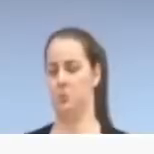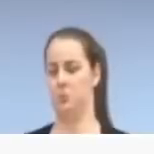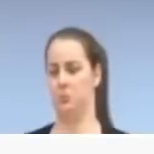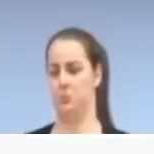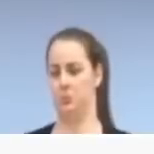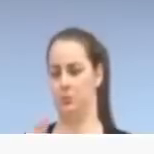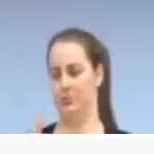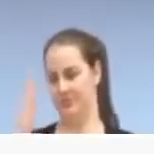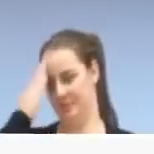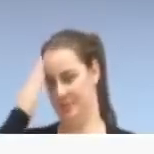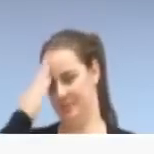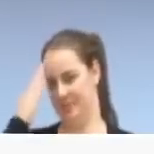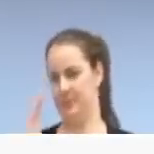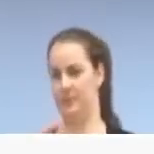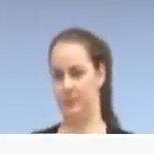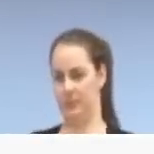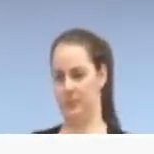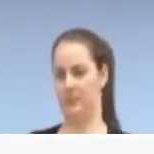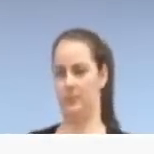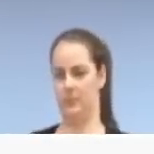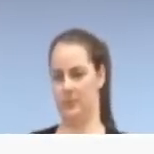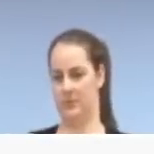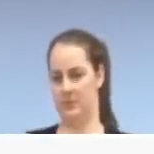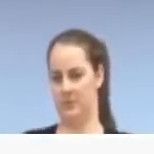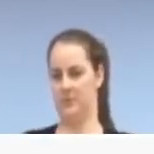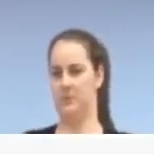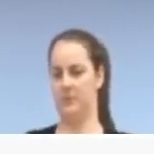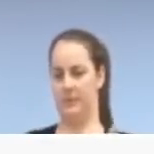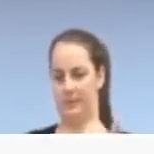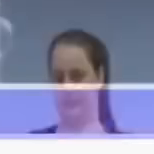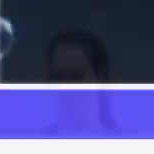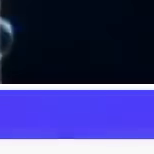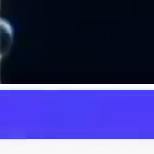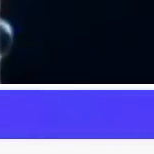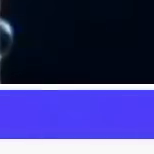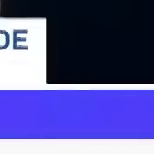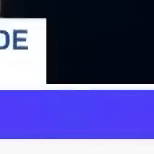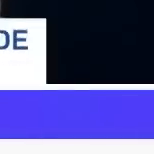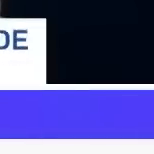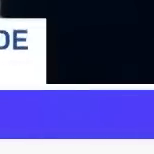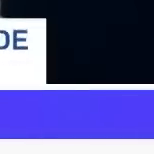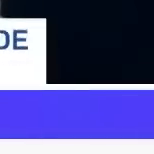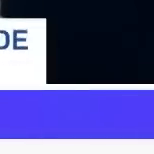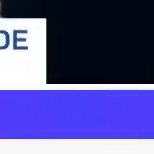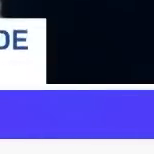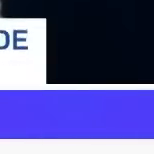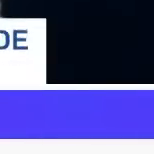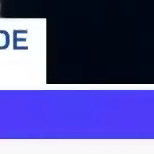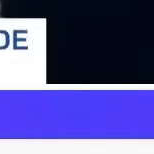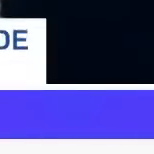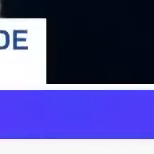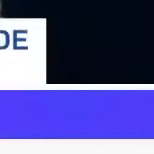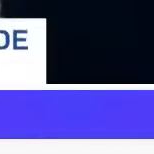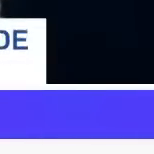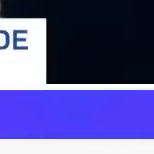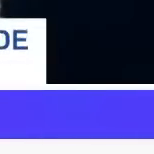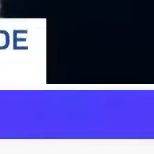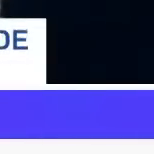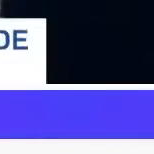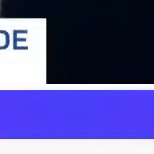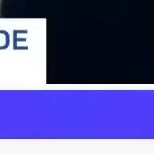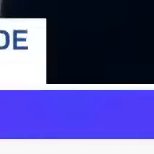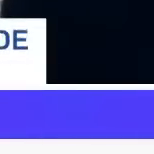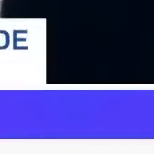país o Marquinhos da Silva e nota ele afirmou que apesar de divergências políticas demonstrou em meios carinho